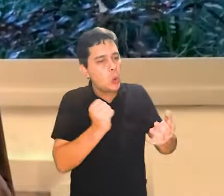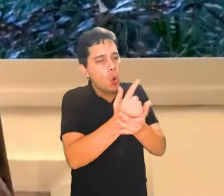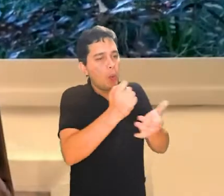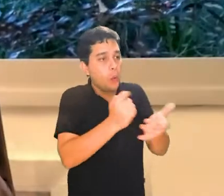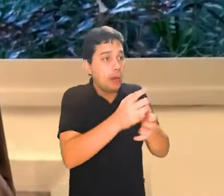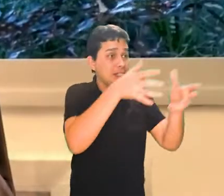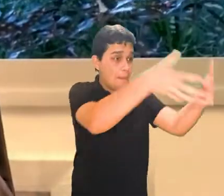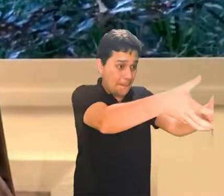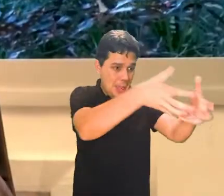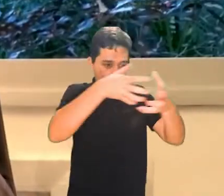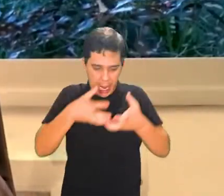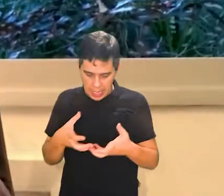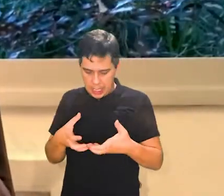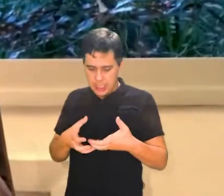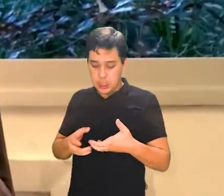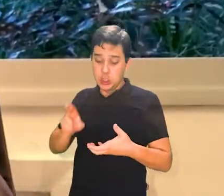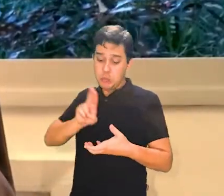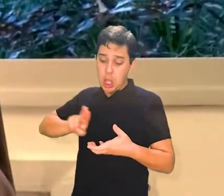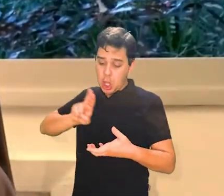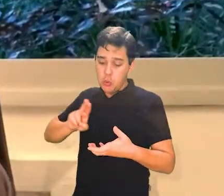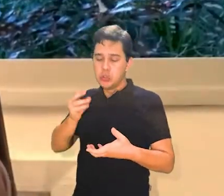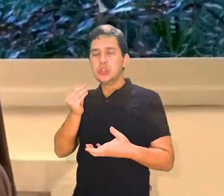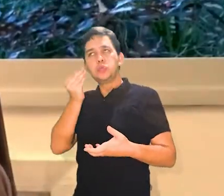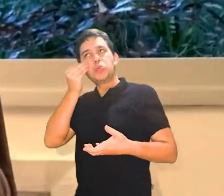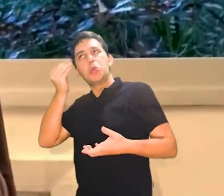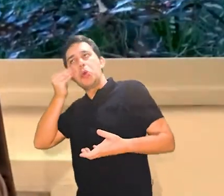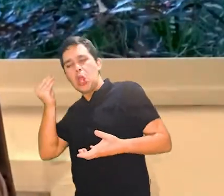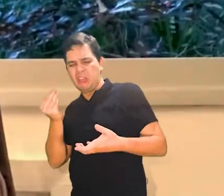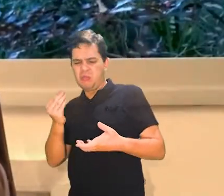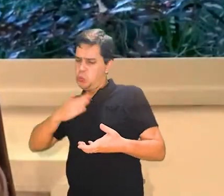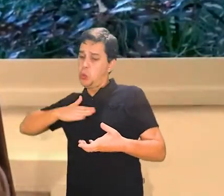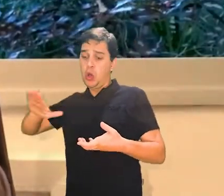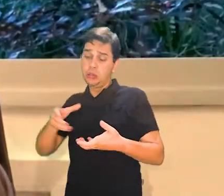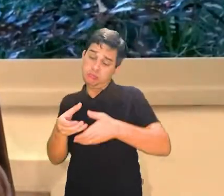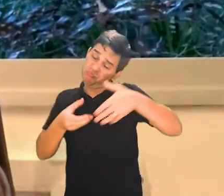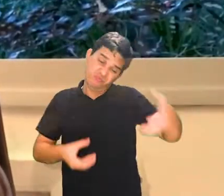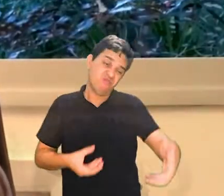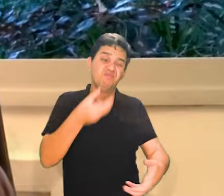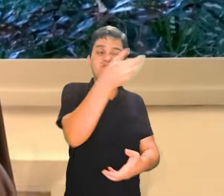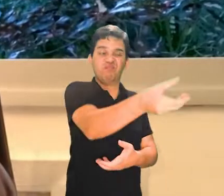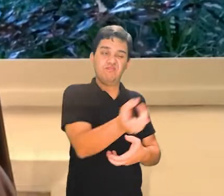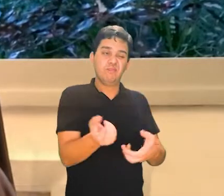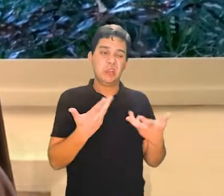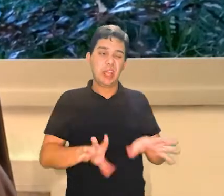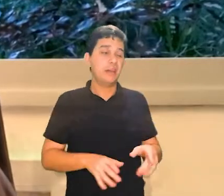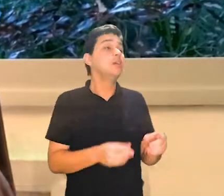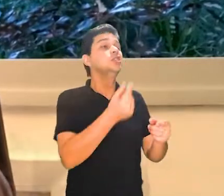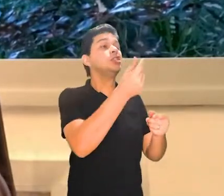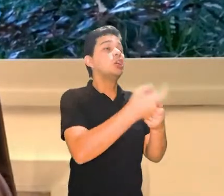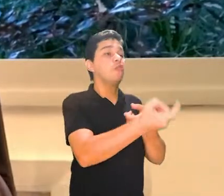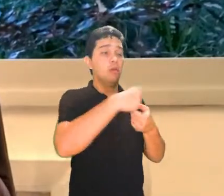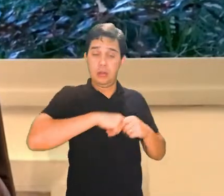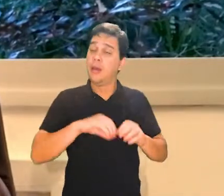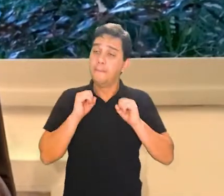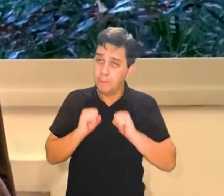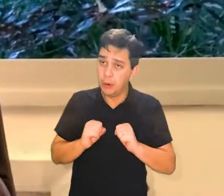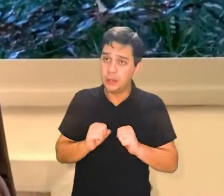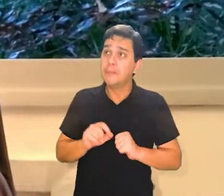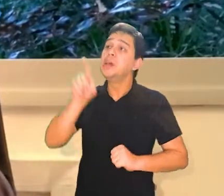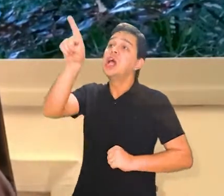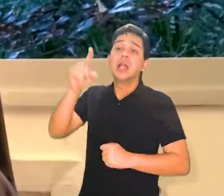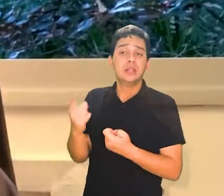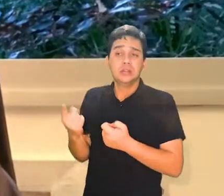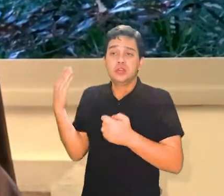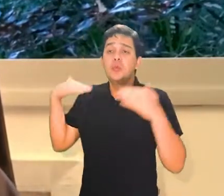Ao receber um produto, é que o consumidor tem a oportunidade de verificar se ele realmente correspondia à sua